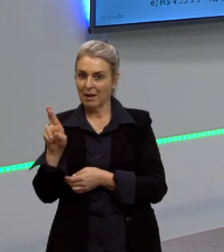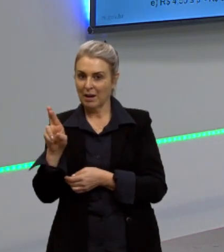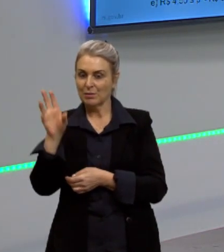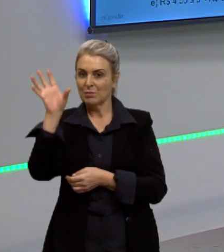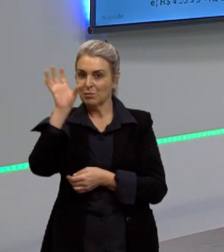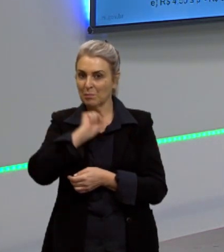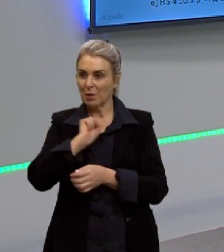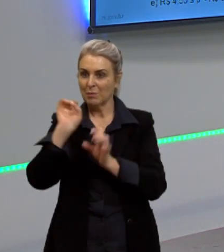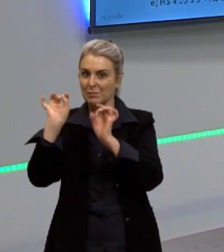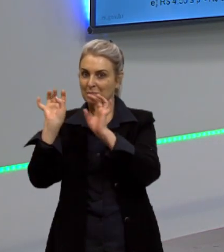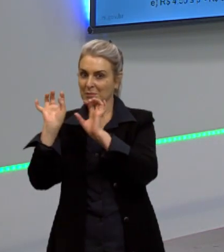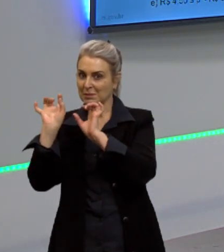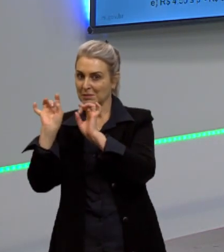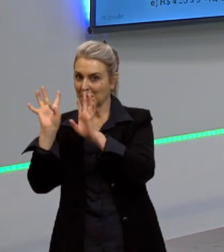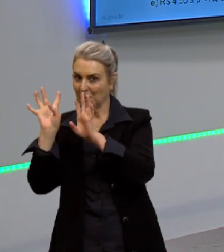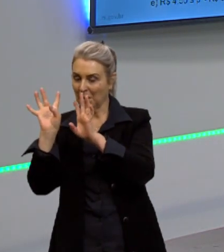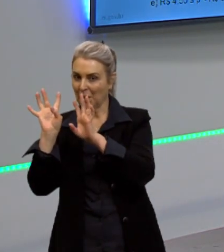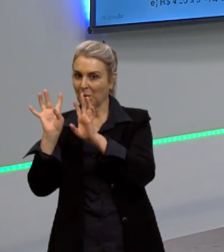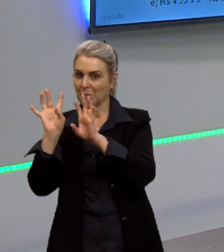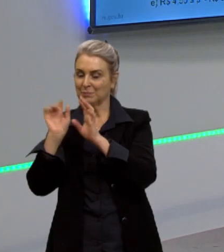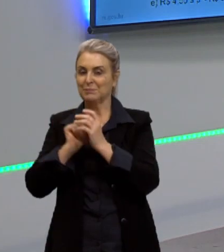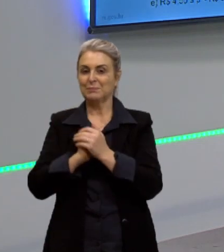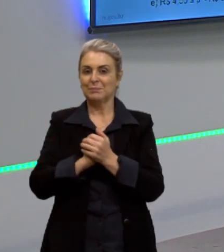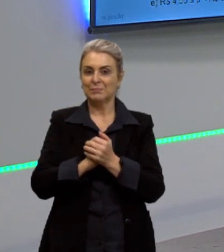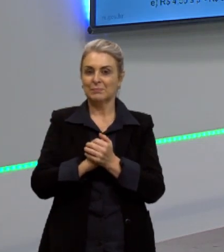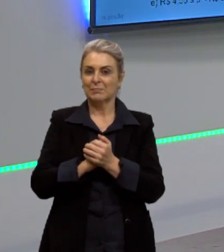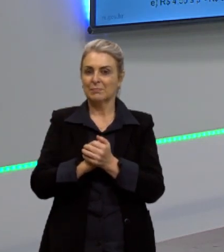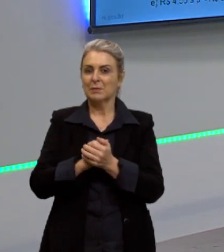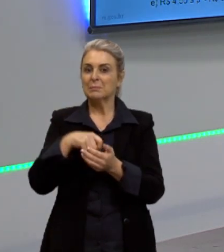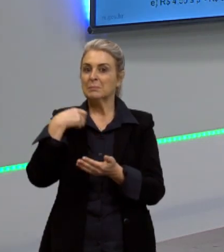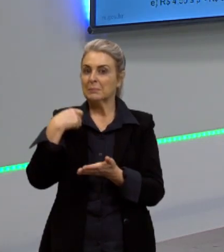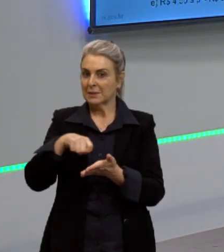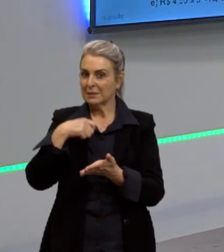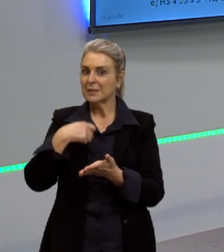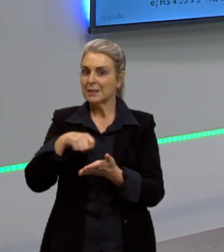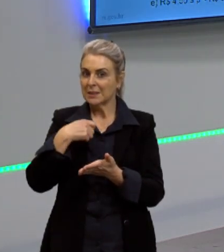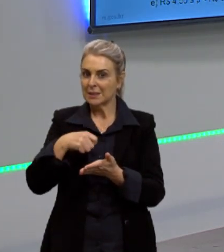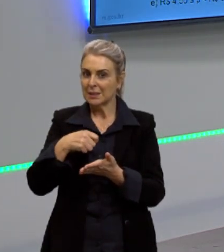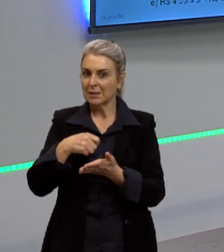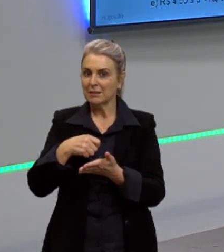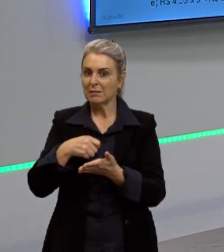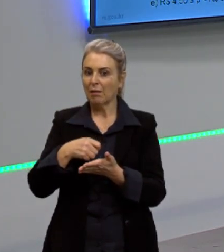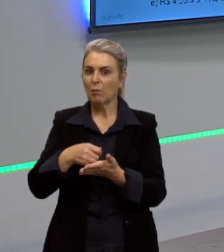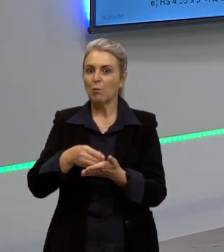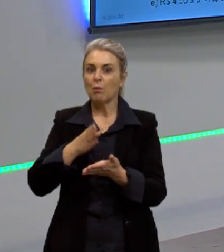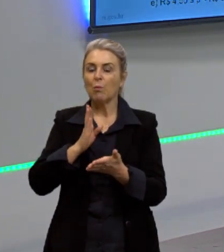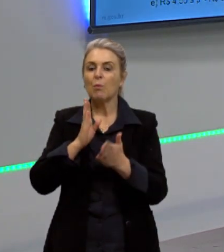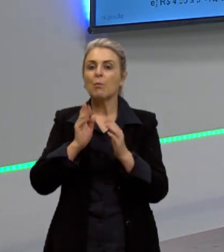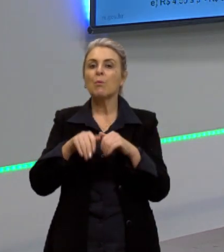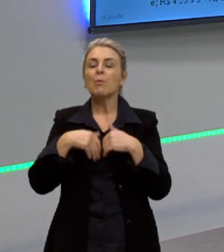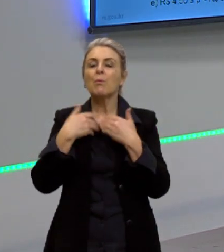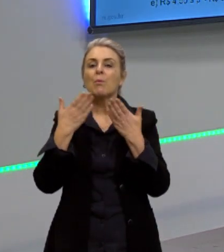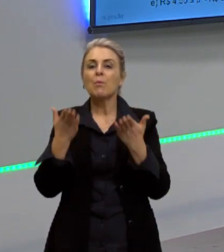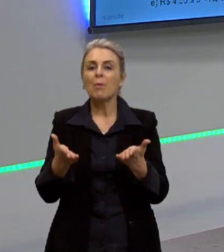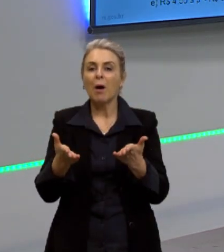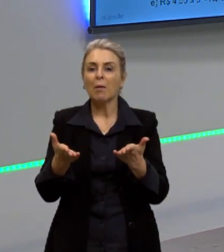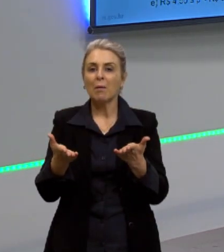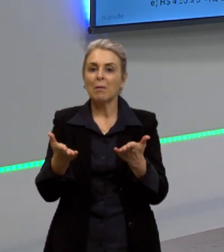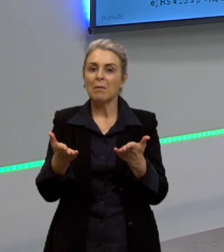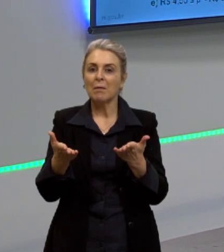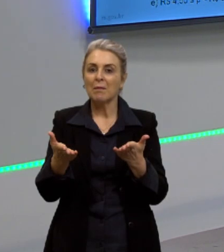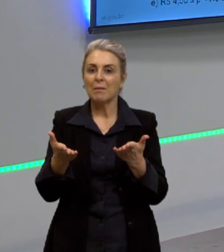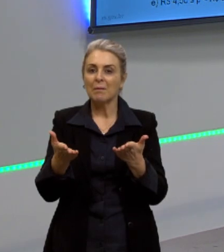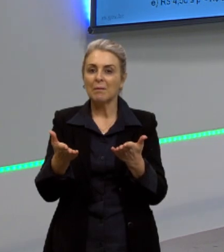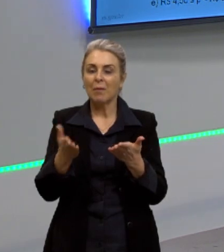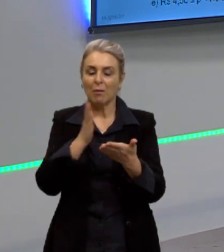pão especial nessa promoção, deverá estar em qual intervalo? E aí eu quero ler com vocês esses intervalos